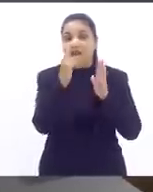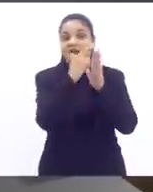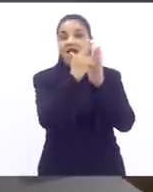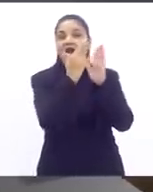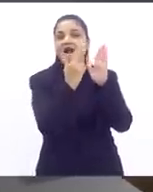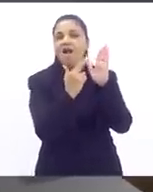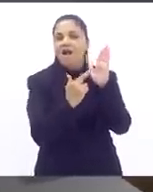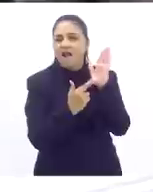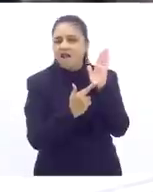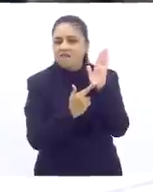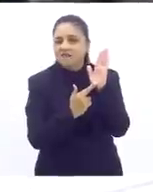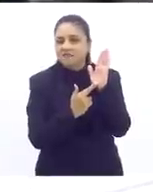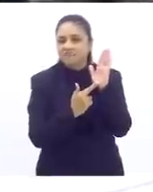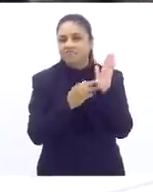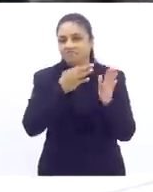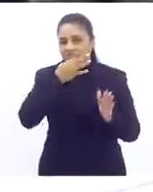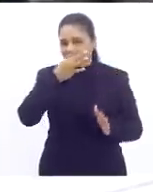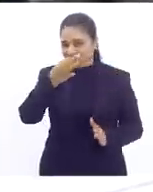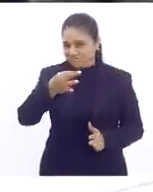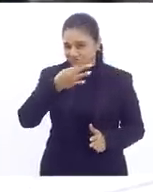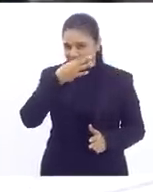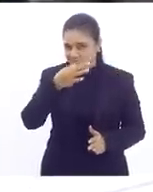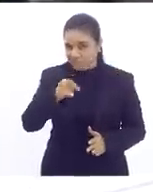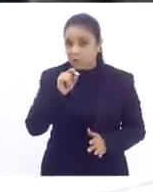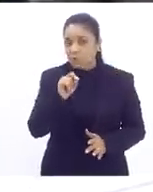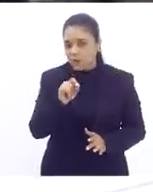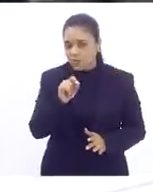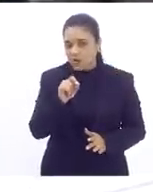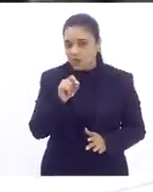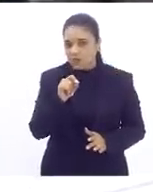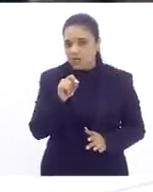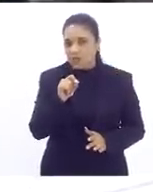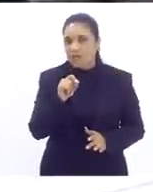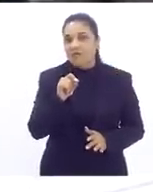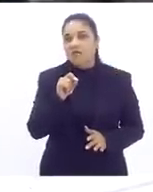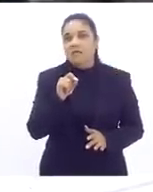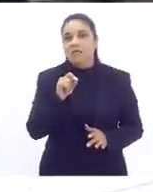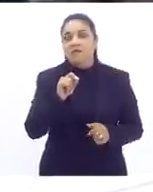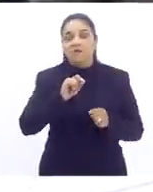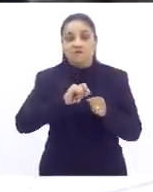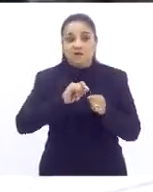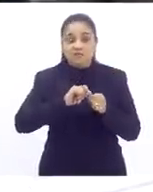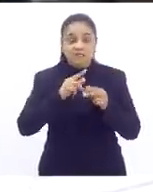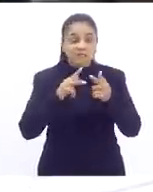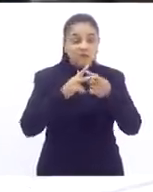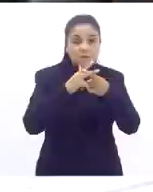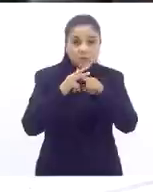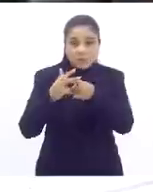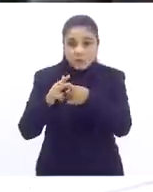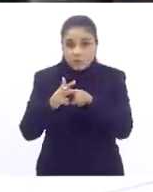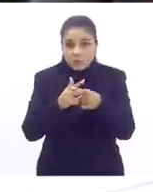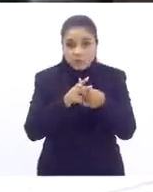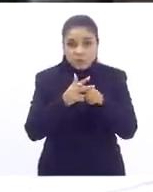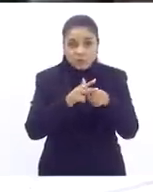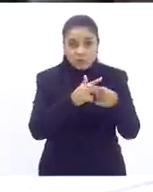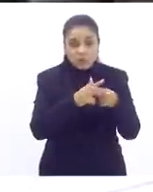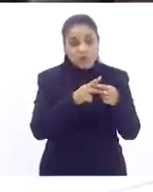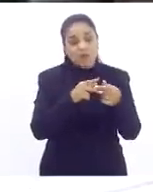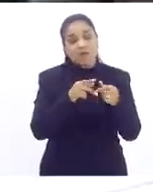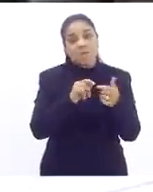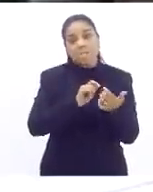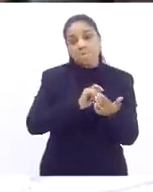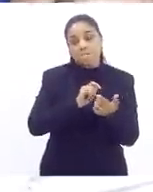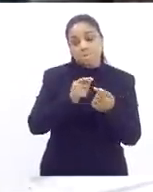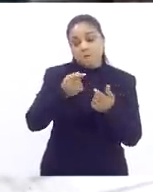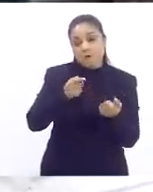ele sugere na verdade né uma forma da gente fazer essa correção que é verter para o INSS